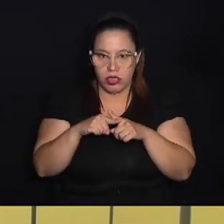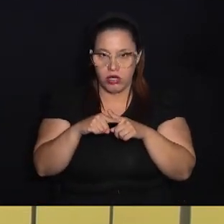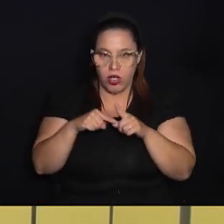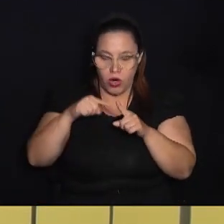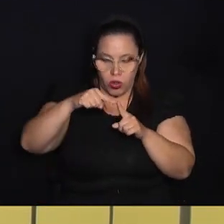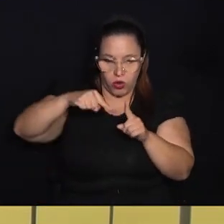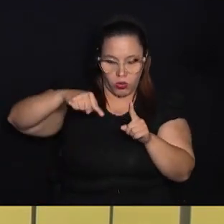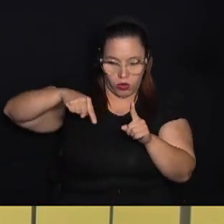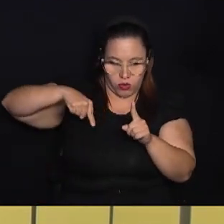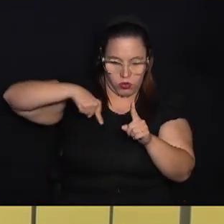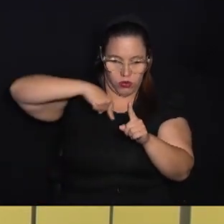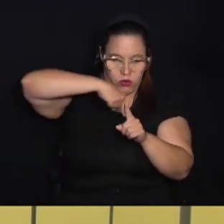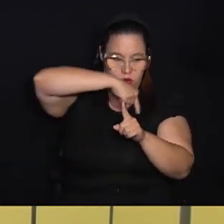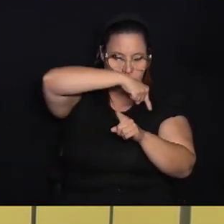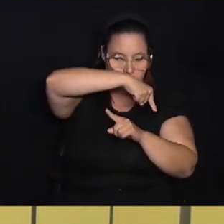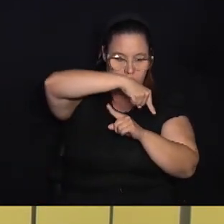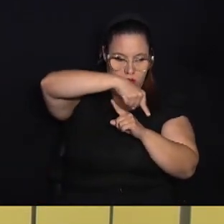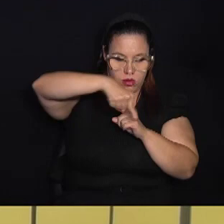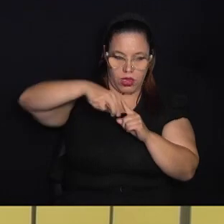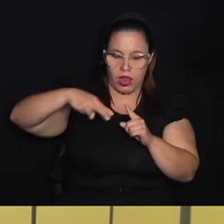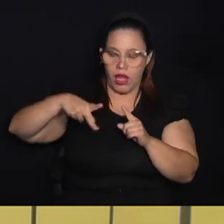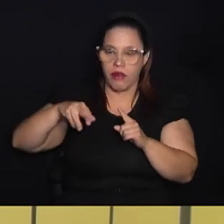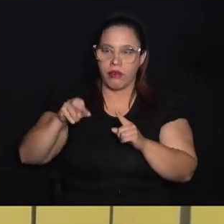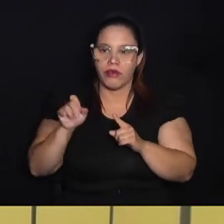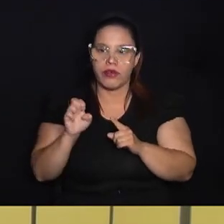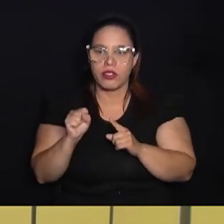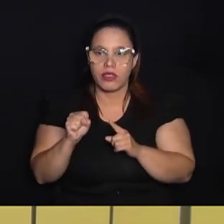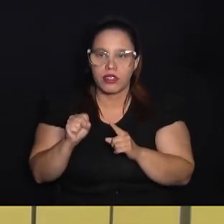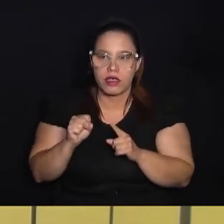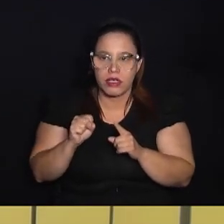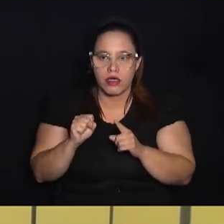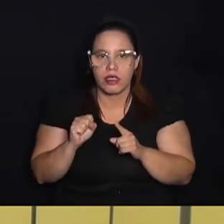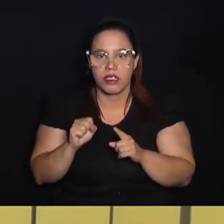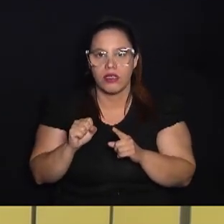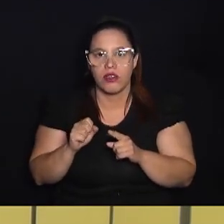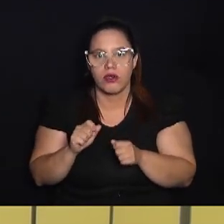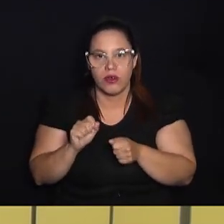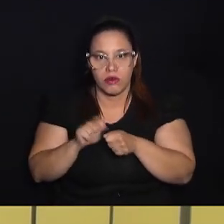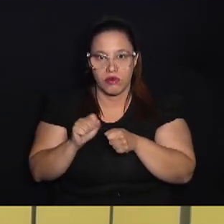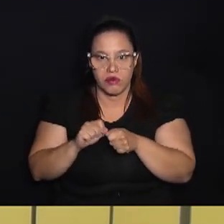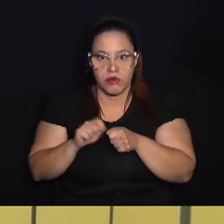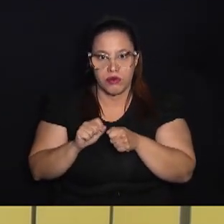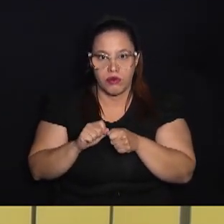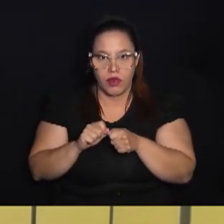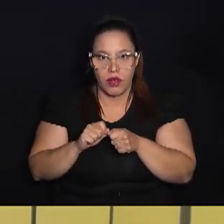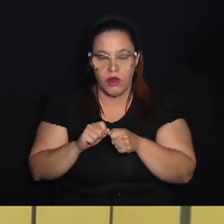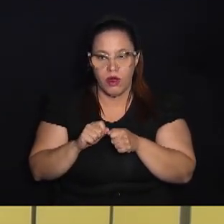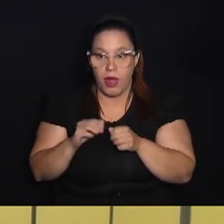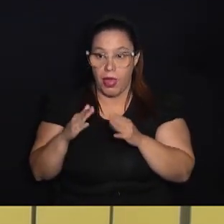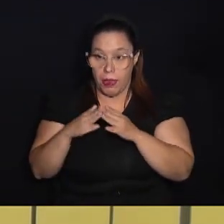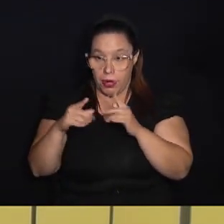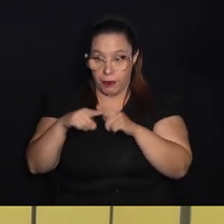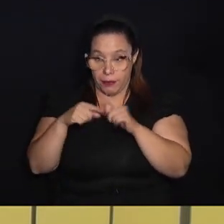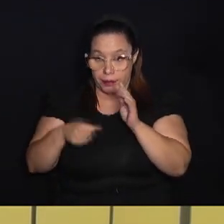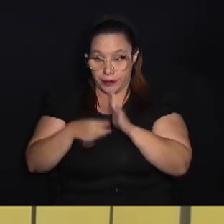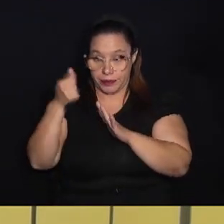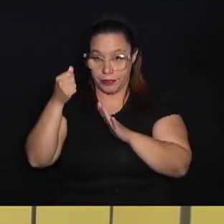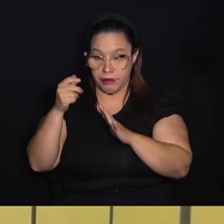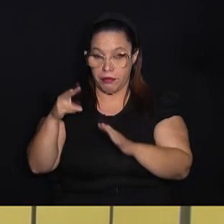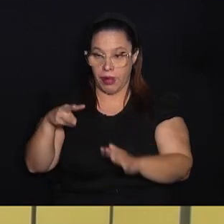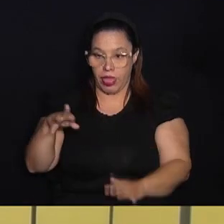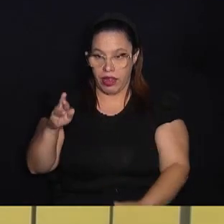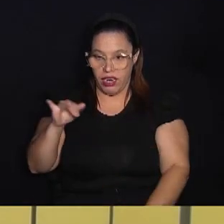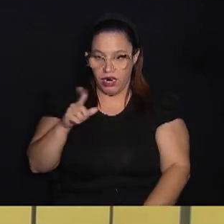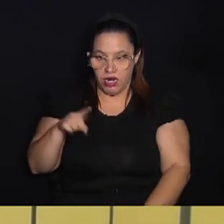entorno nas naves das igrejas então era assim que funcionava então provavelmente onde tinha também a matriz a primeira Matriz ali perto